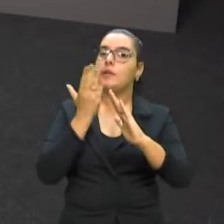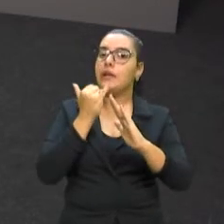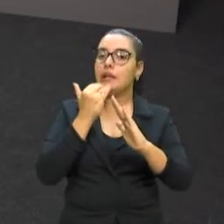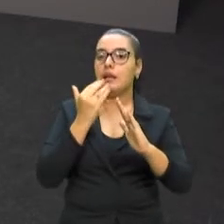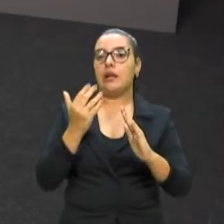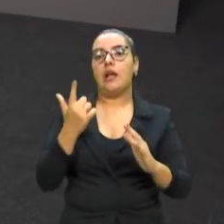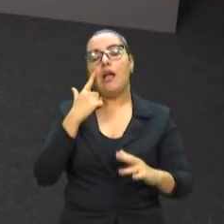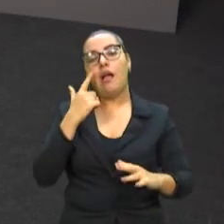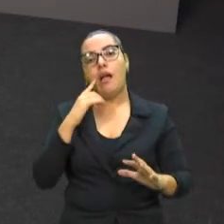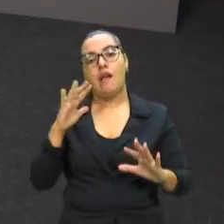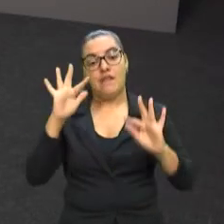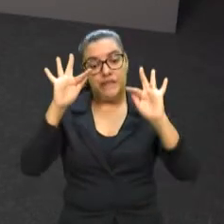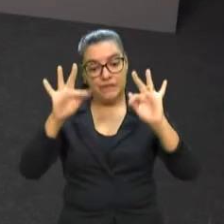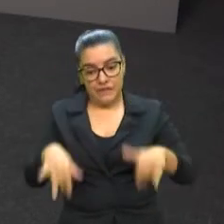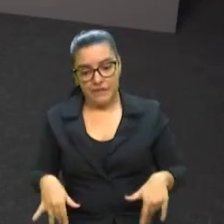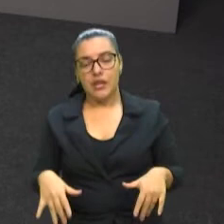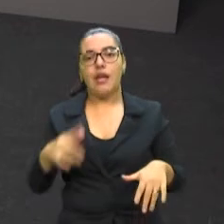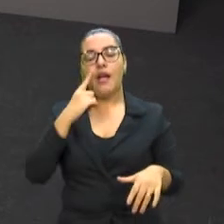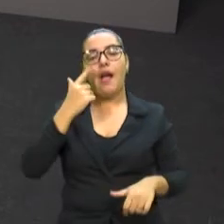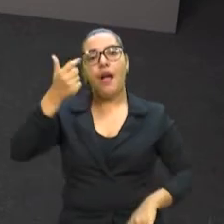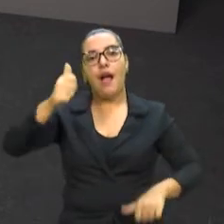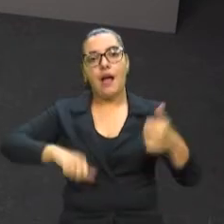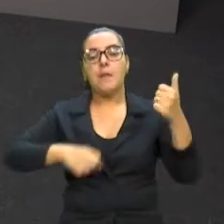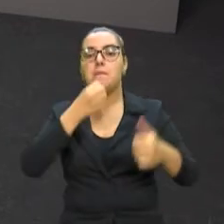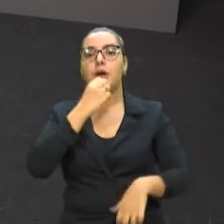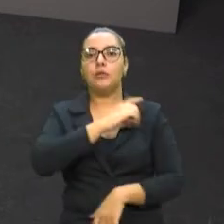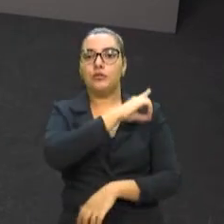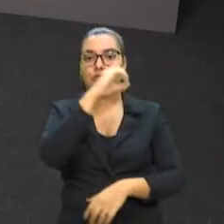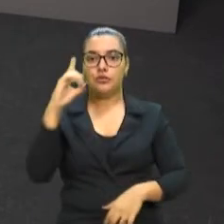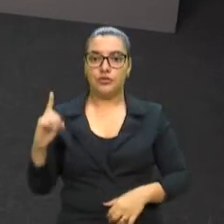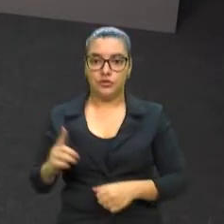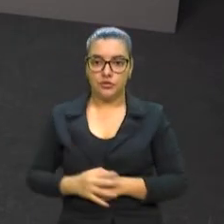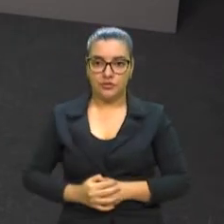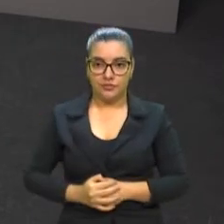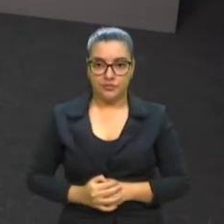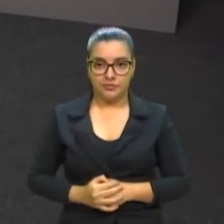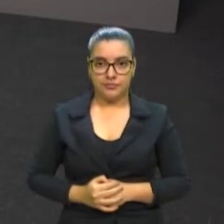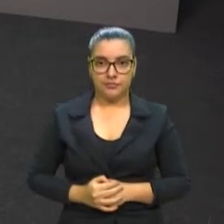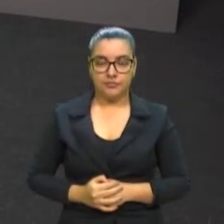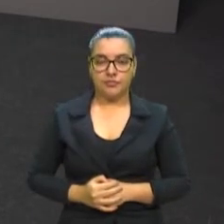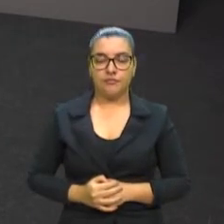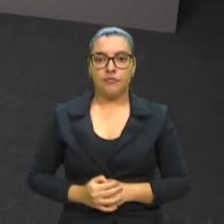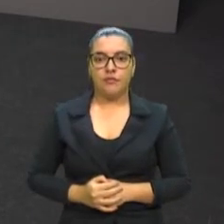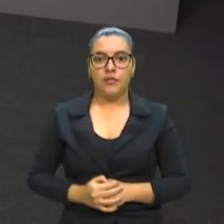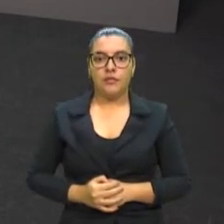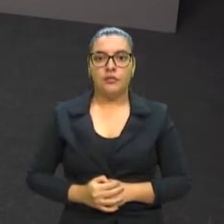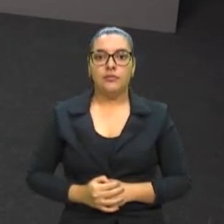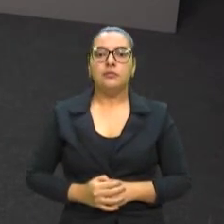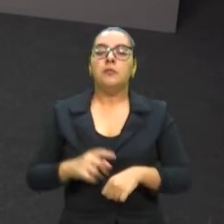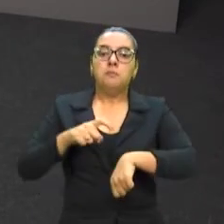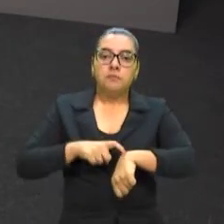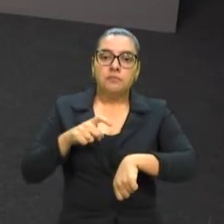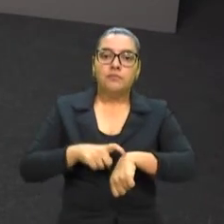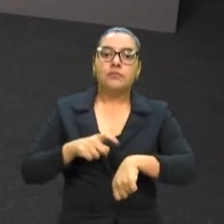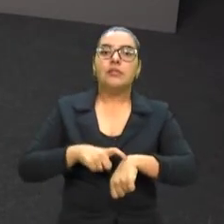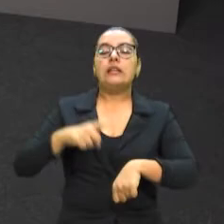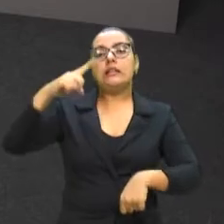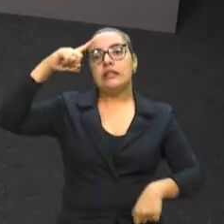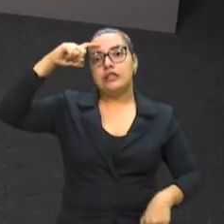balanço que o senhor faz dessa iniciativa? Bom dia. Bom dia, Tiago. Bom dia. É um momento de muita